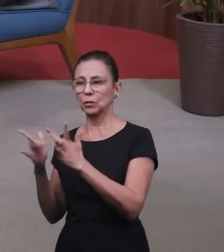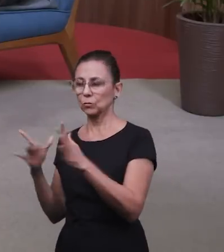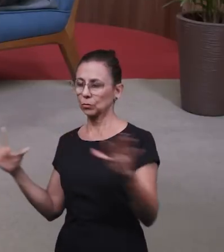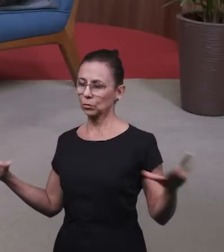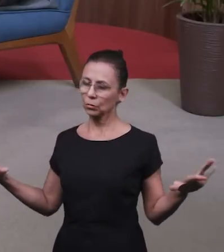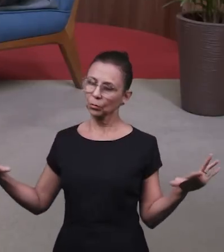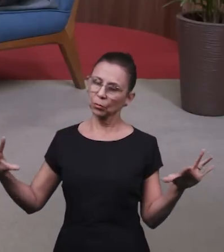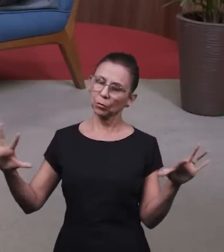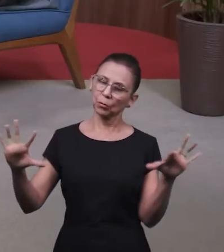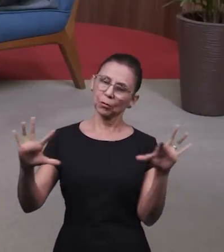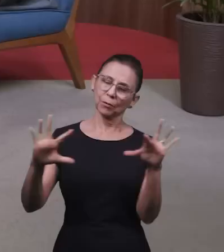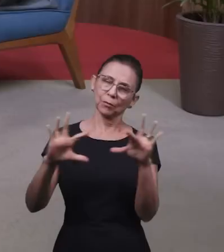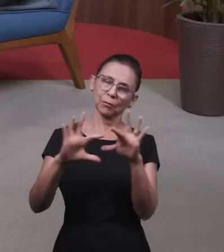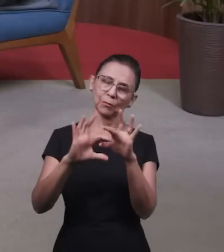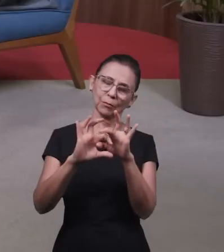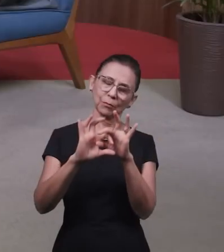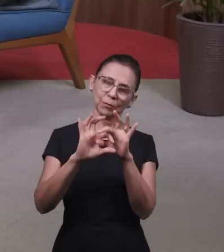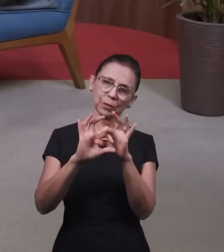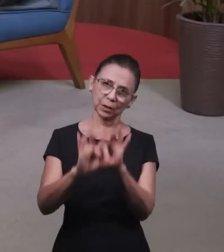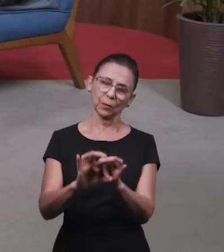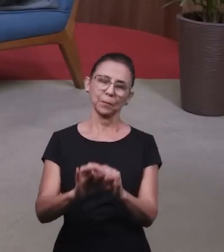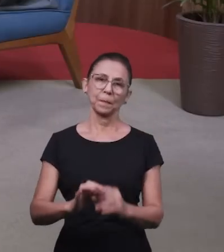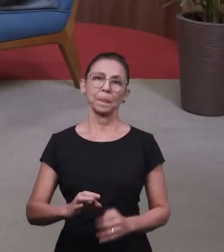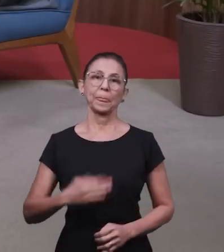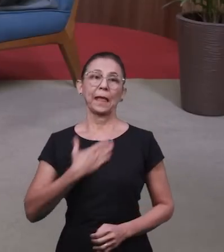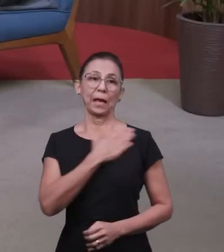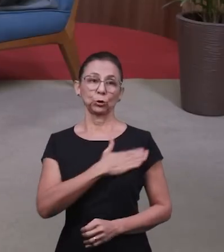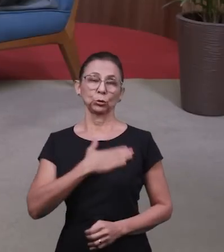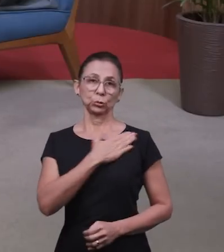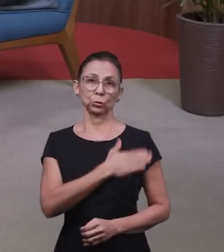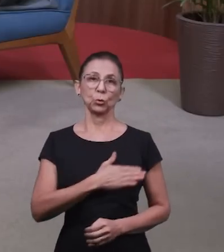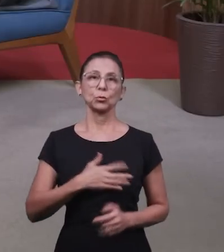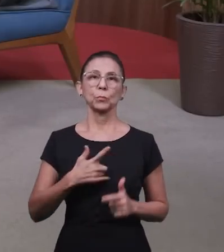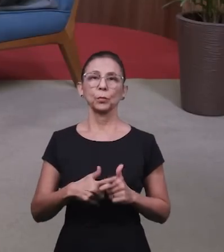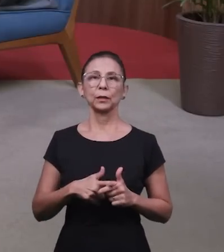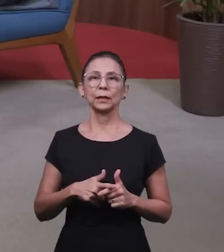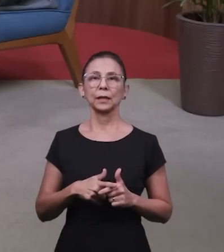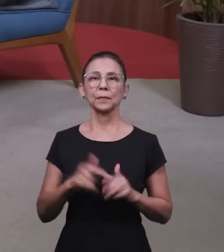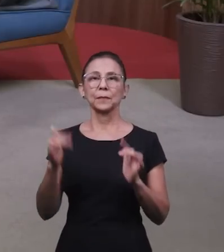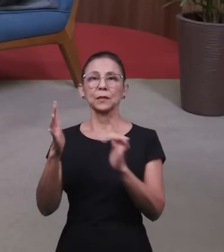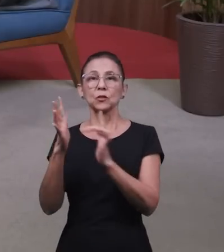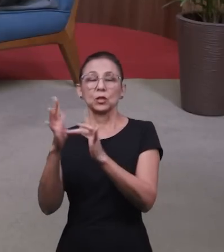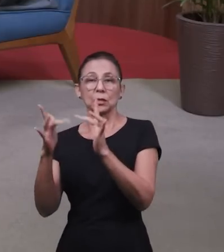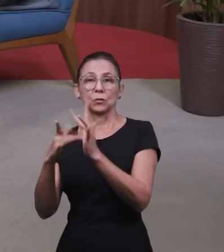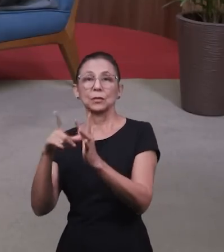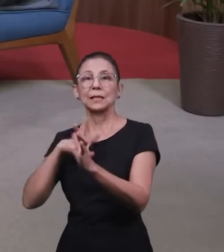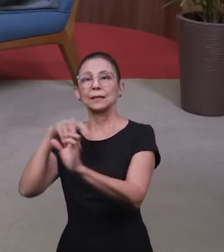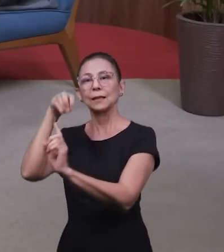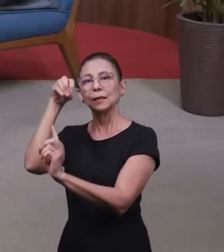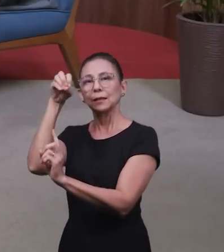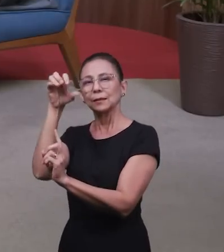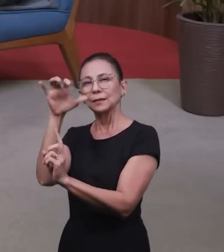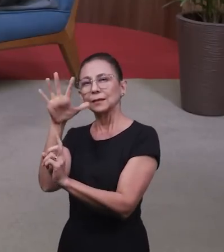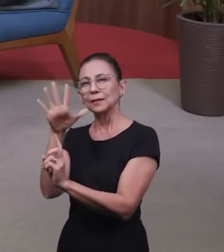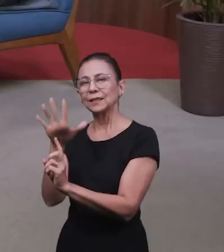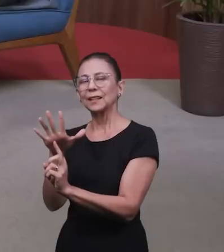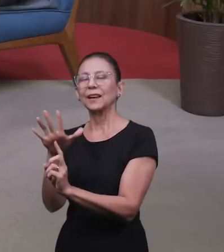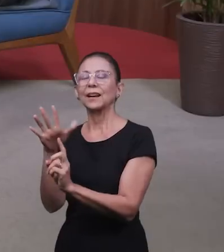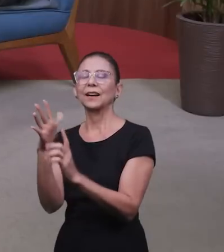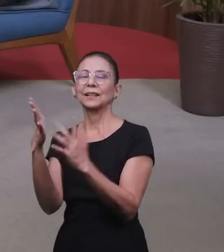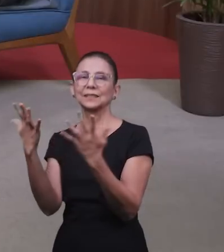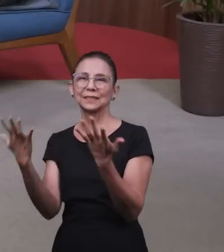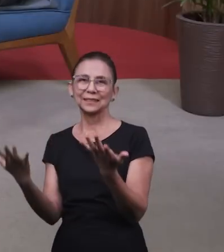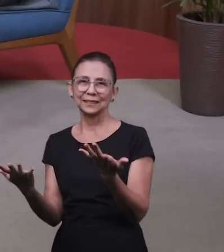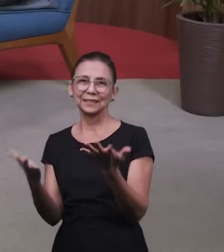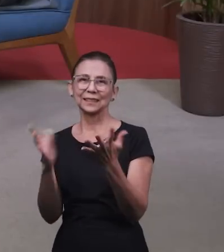E agradável porque ele, o noivo, Jesus, tem graça para